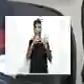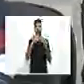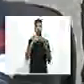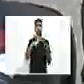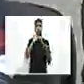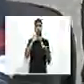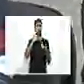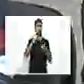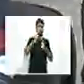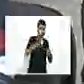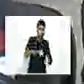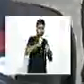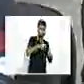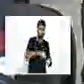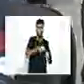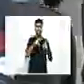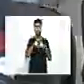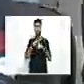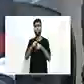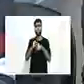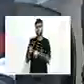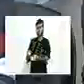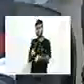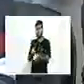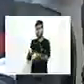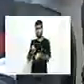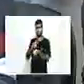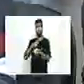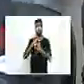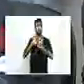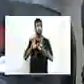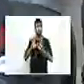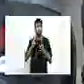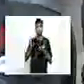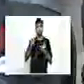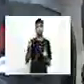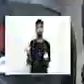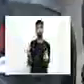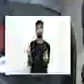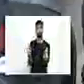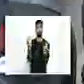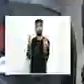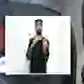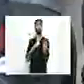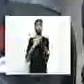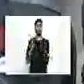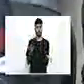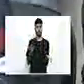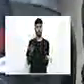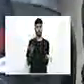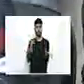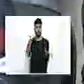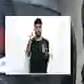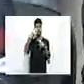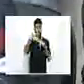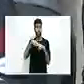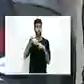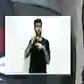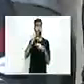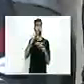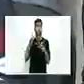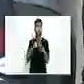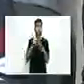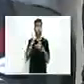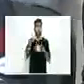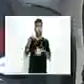com com enchada você vem com a roçadeira não não tem como a verdade é essa porque em pedra